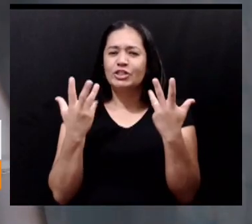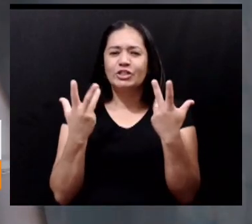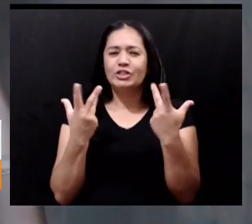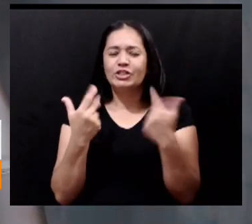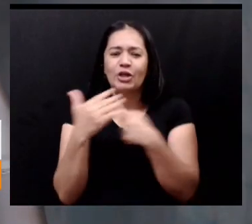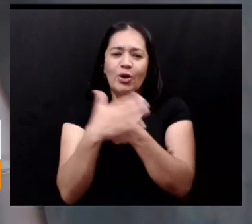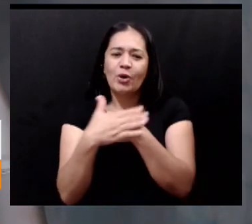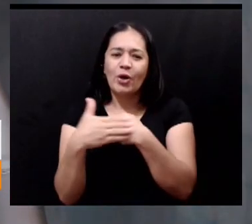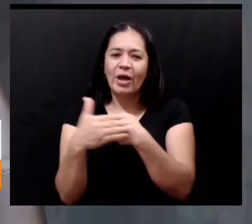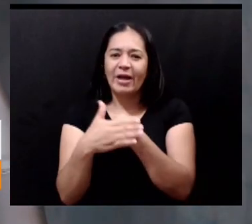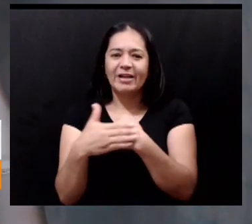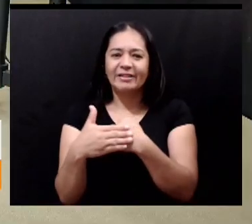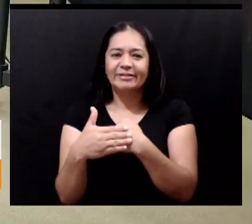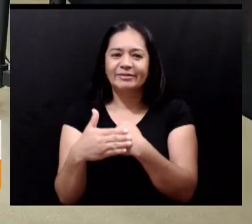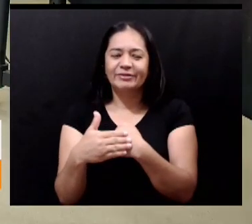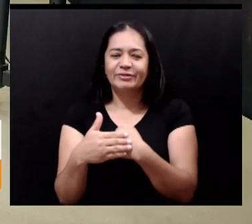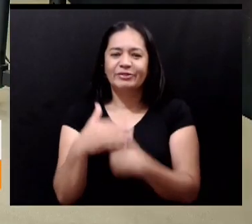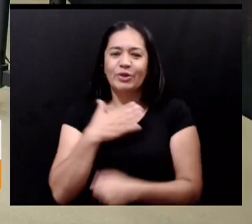muito gostoso,